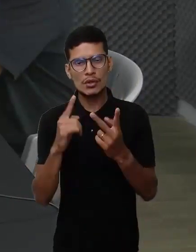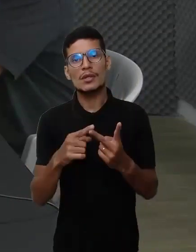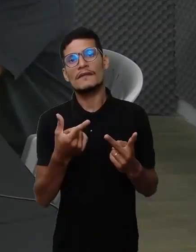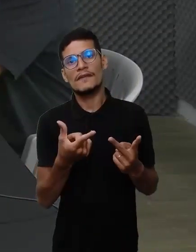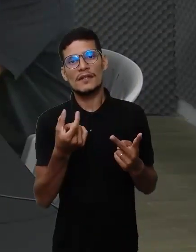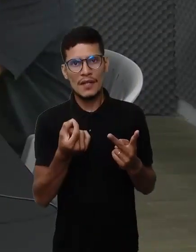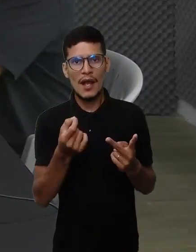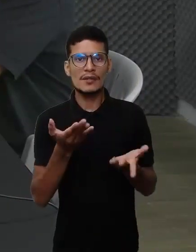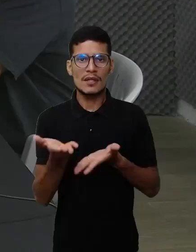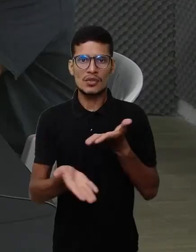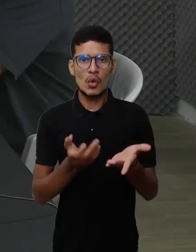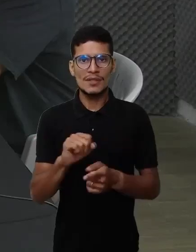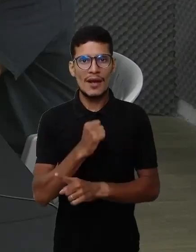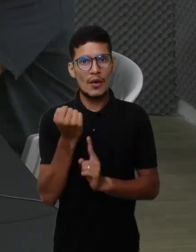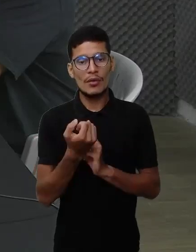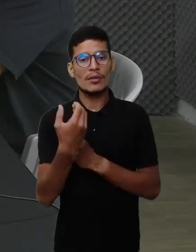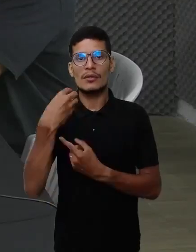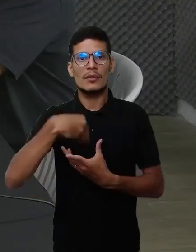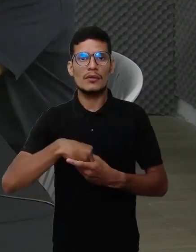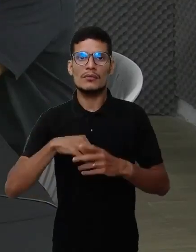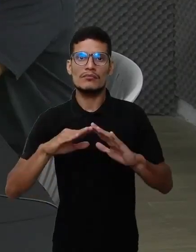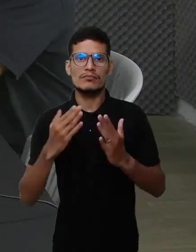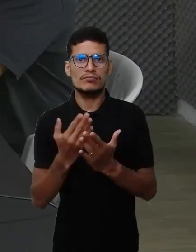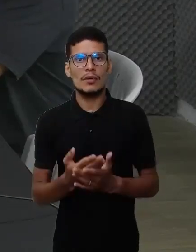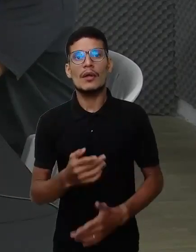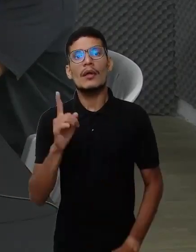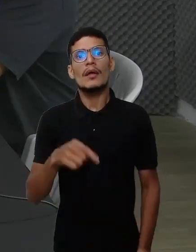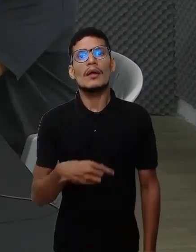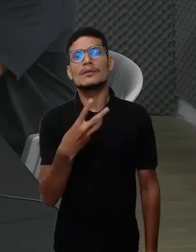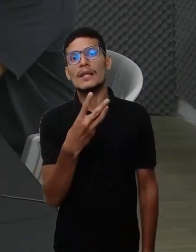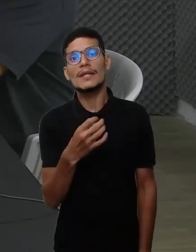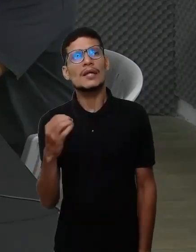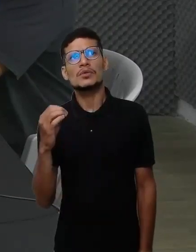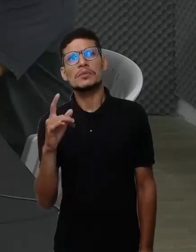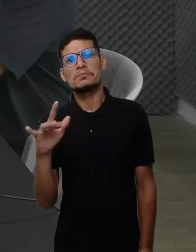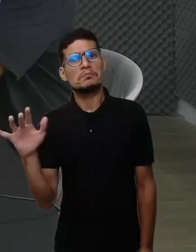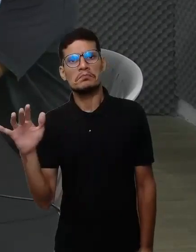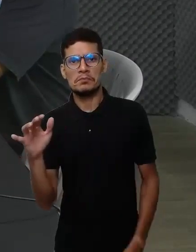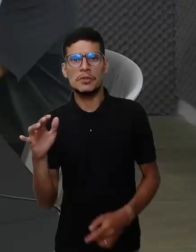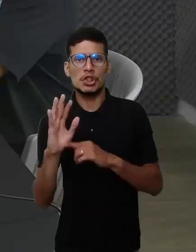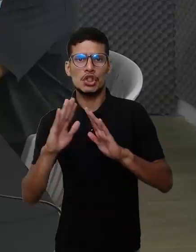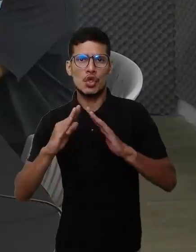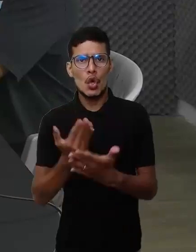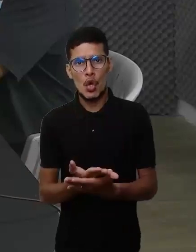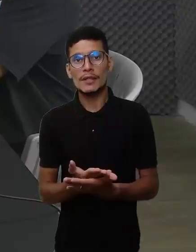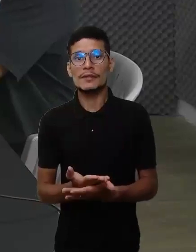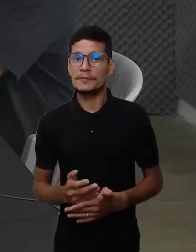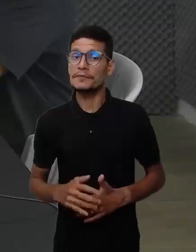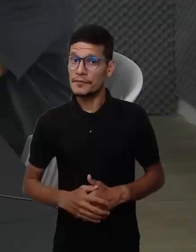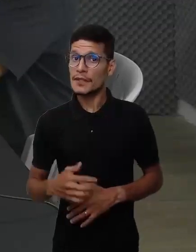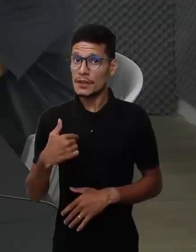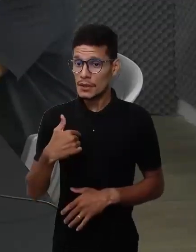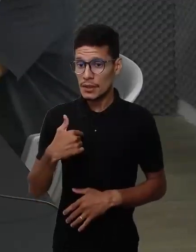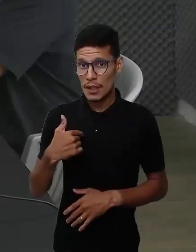assistentes sociais para esse universo de 320 e poucas escolas. Não vai dar conta, né? Saca? E eu sou uma